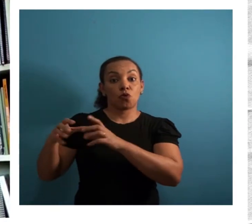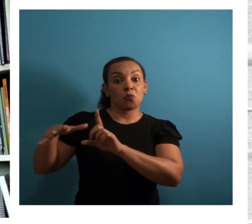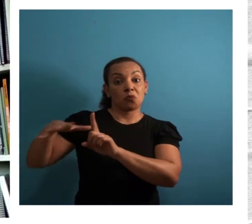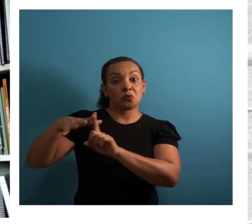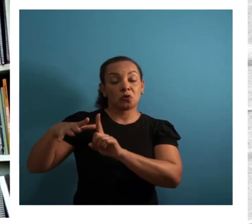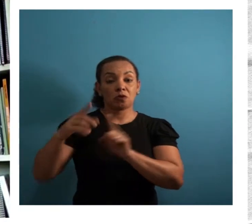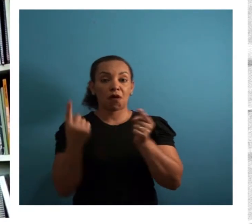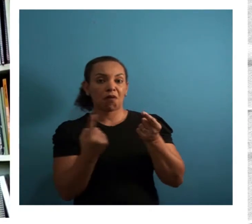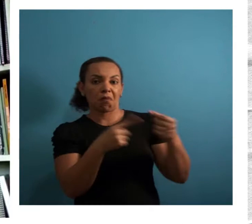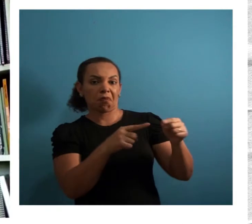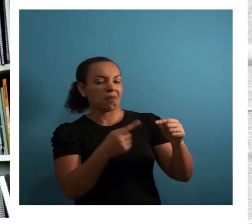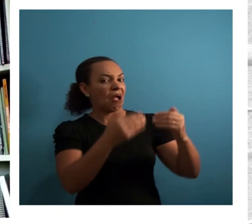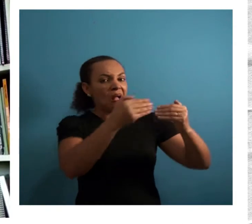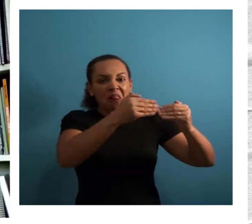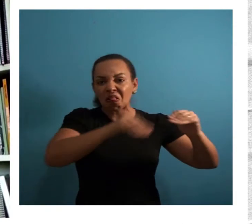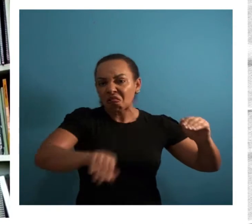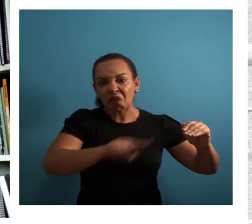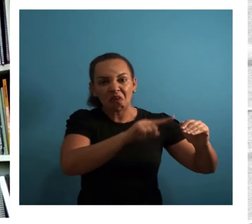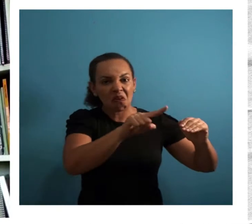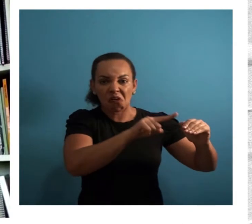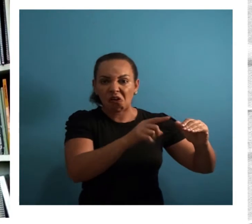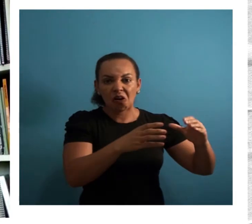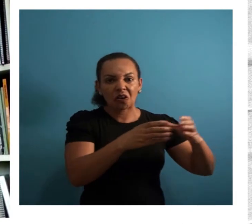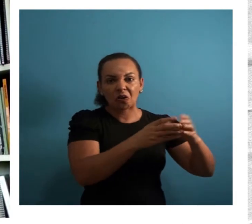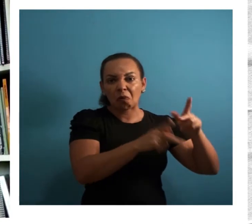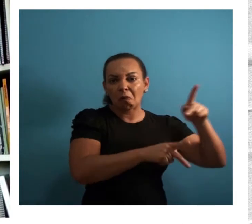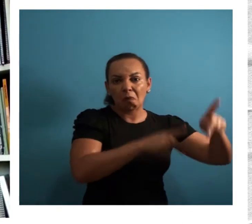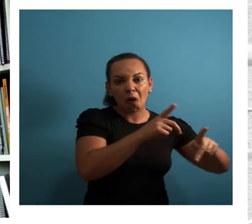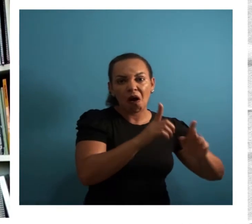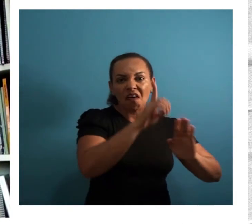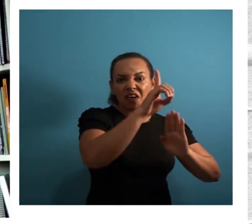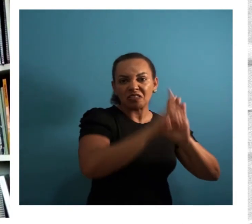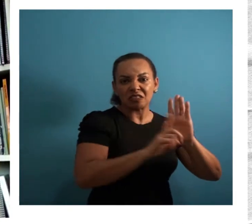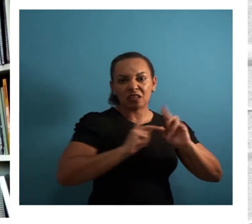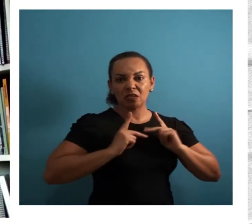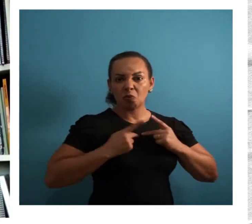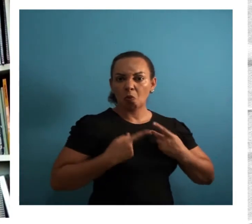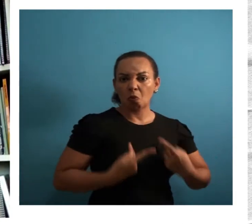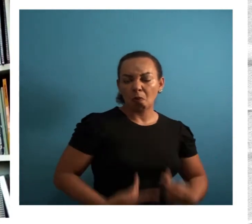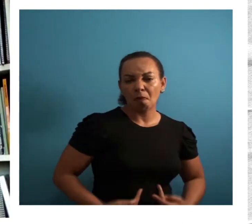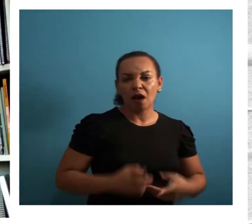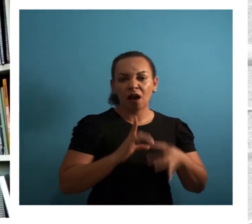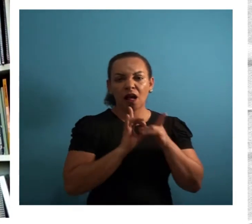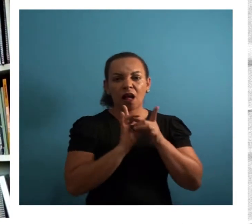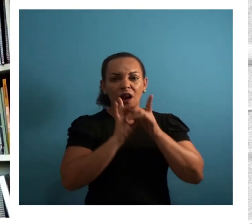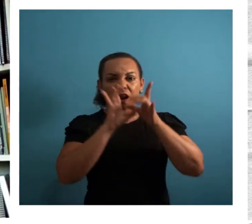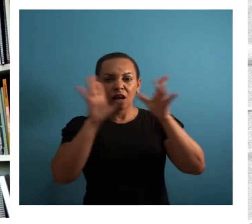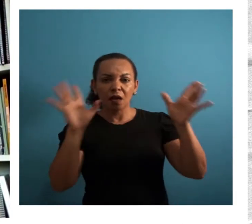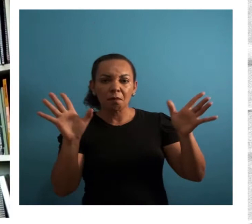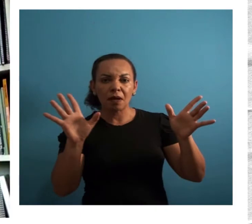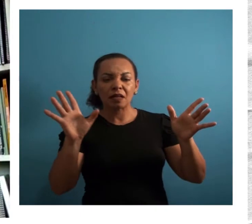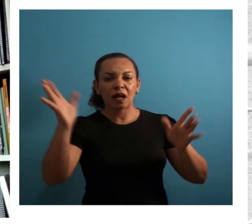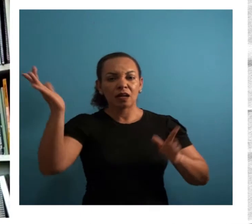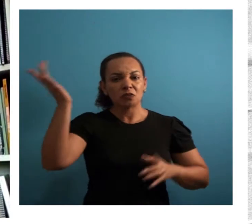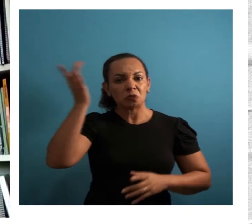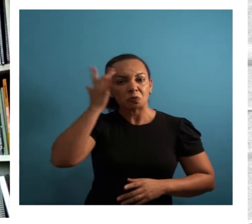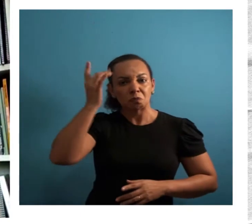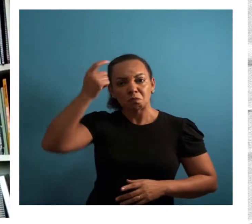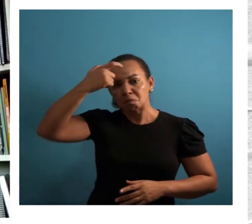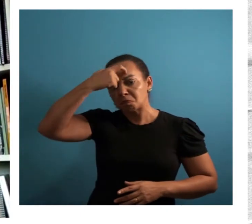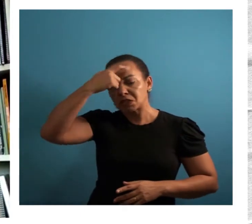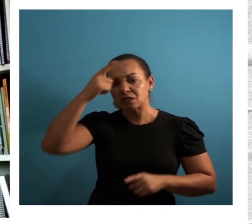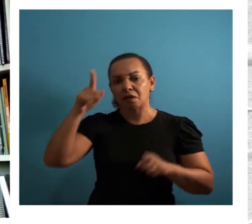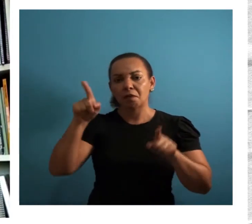com o levante com a garantia dos direitos humanos com a liberdade de expressão que os